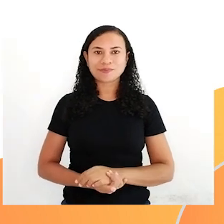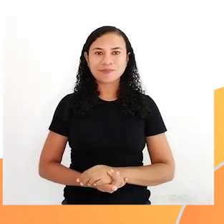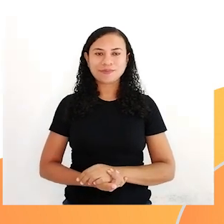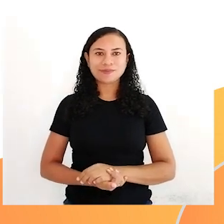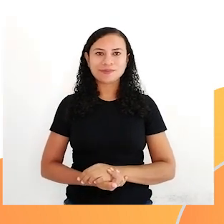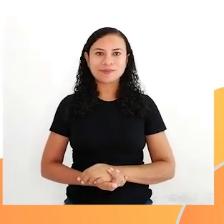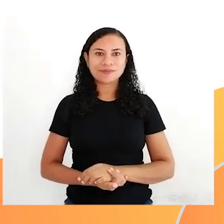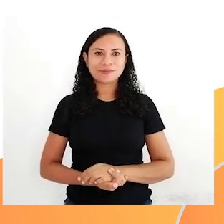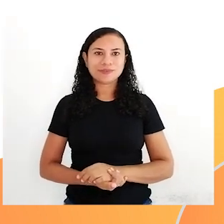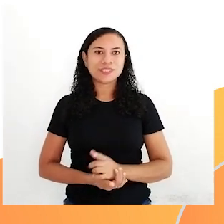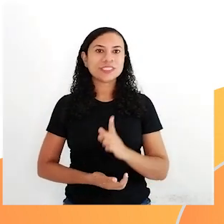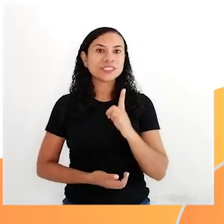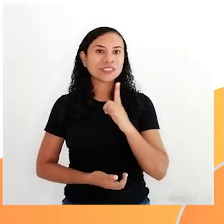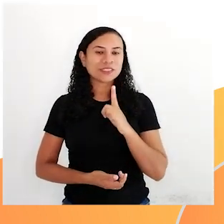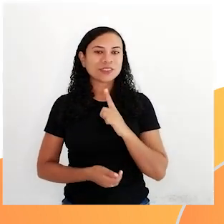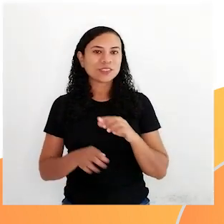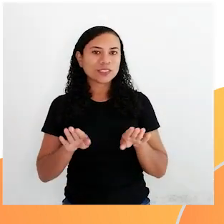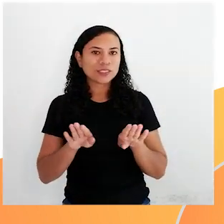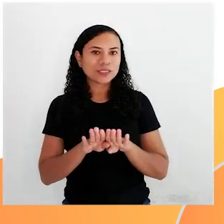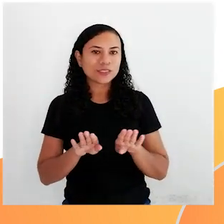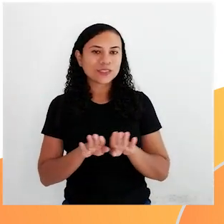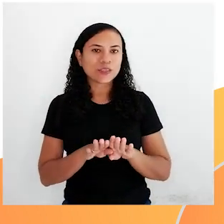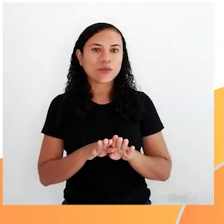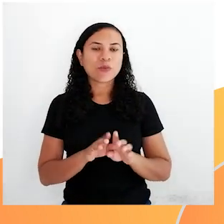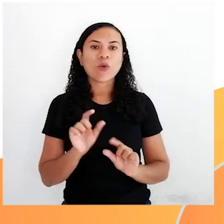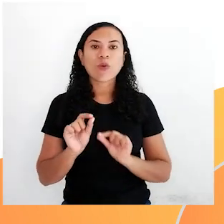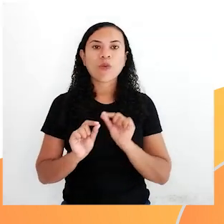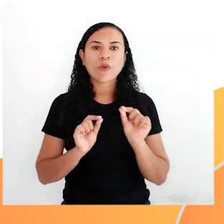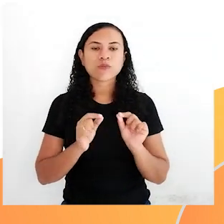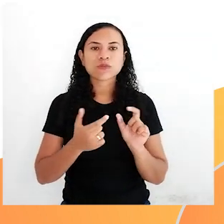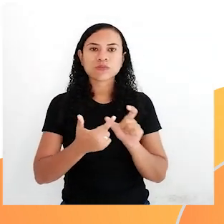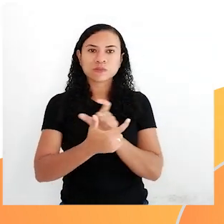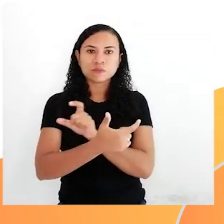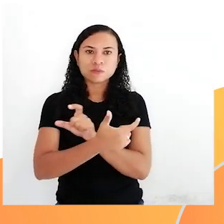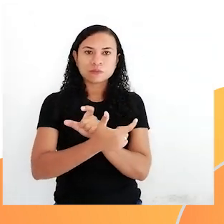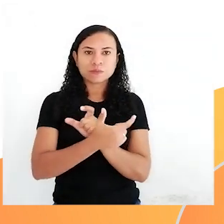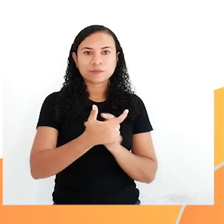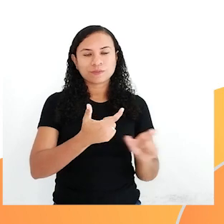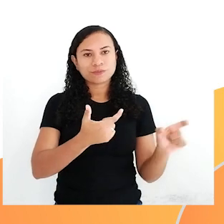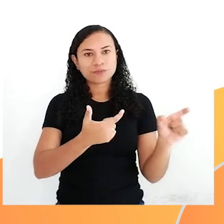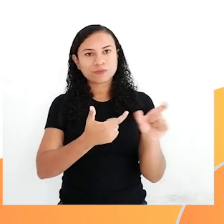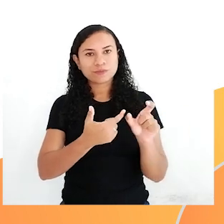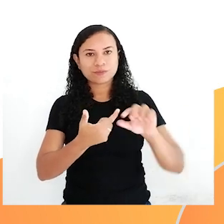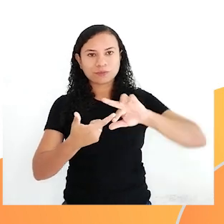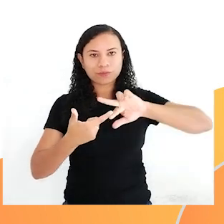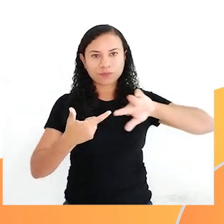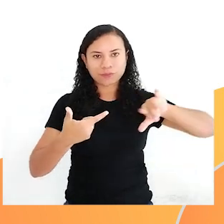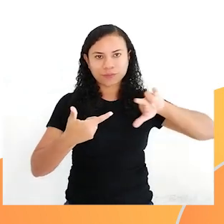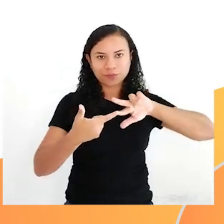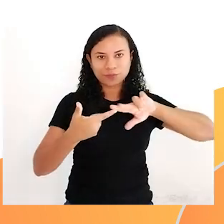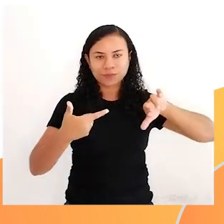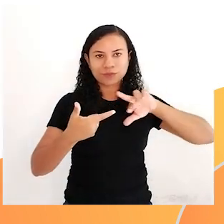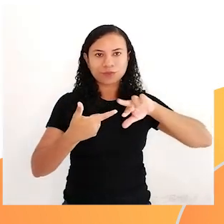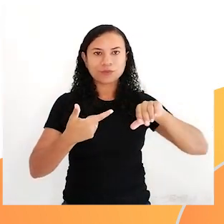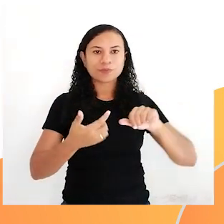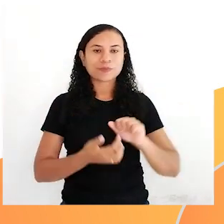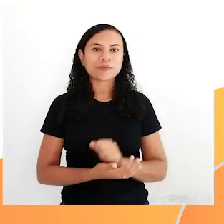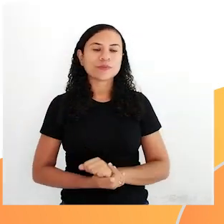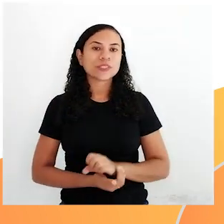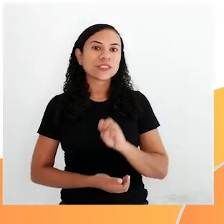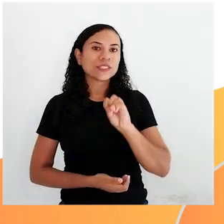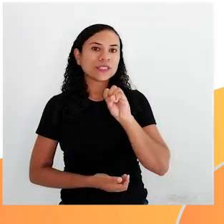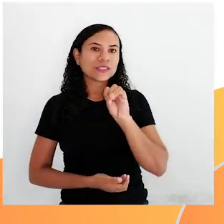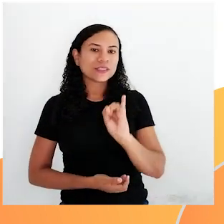Temos também a derivação prefixal e sufixal, que ocorre nas situações em que os prefixos e os